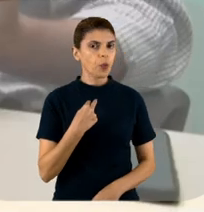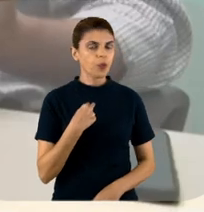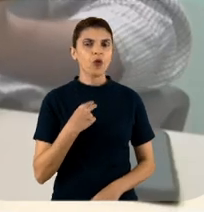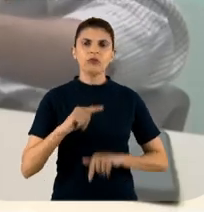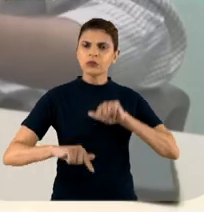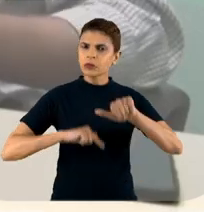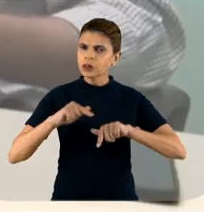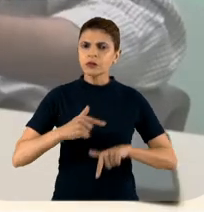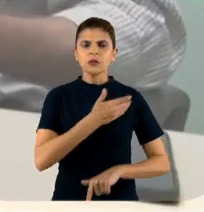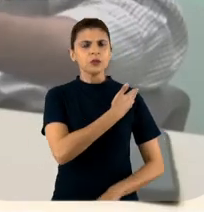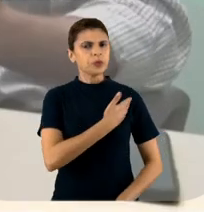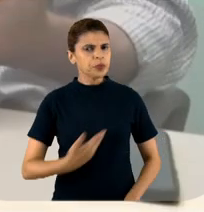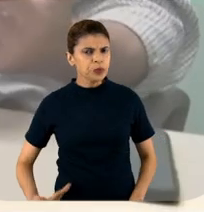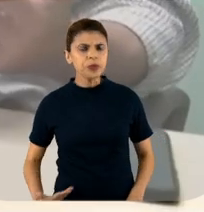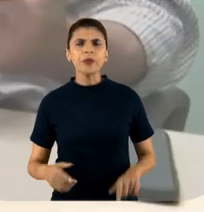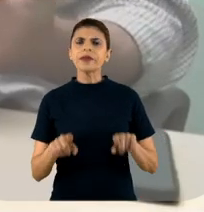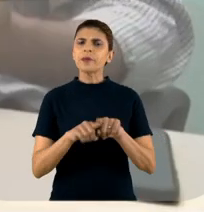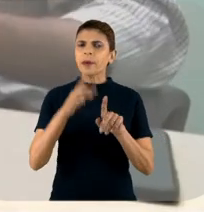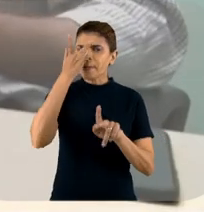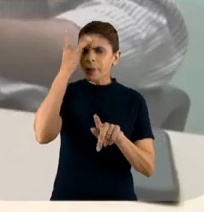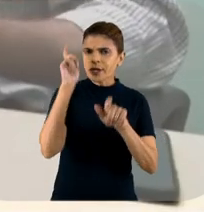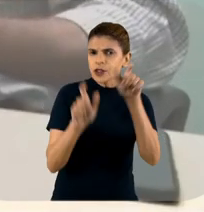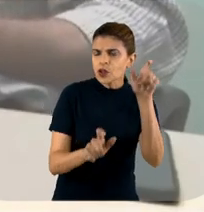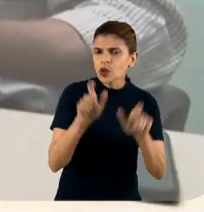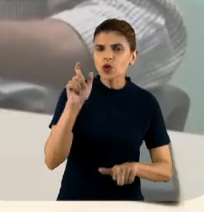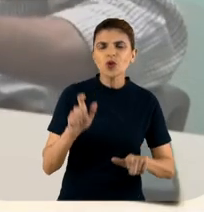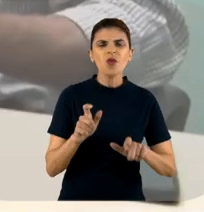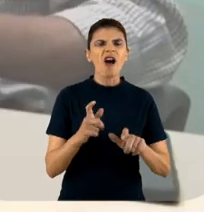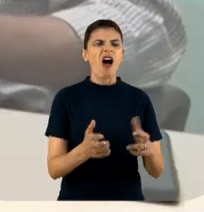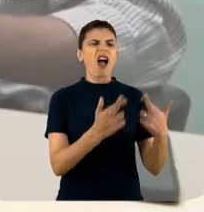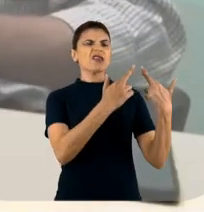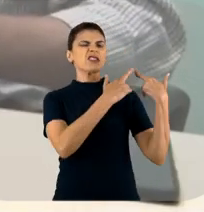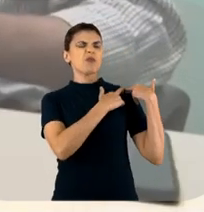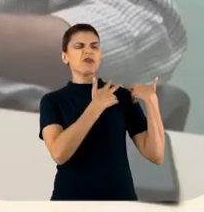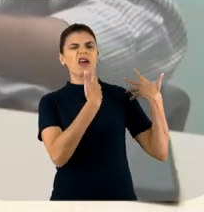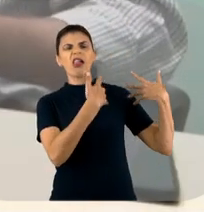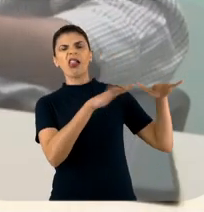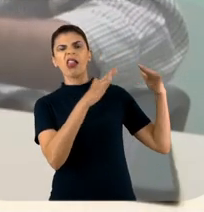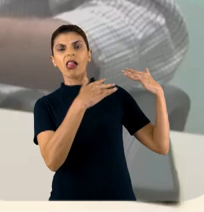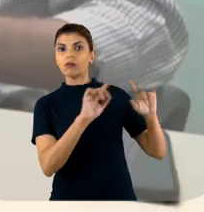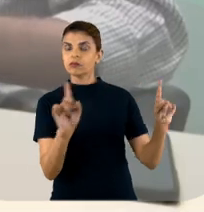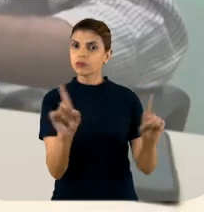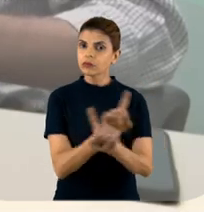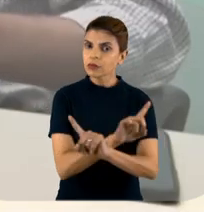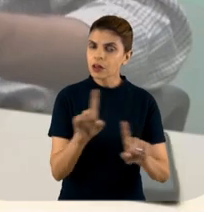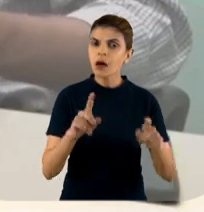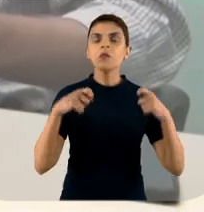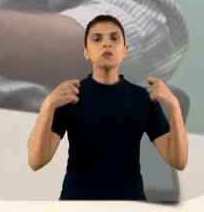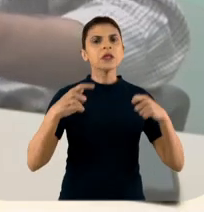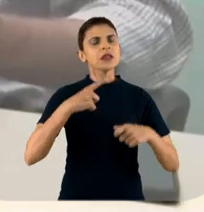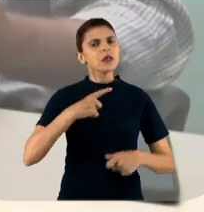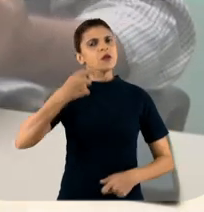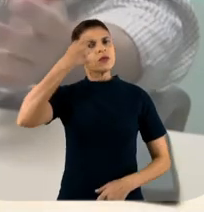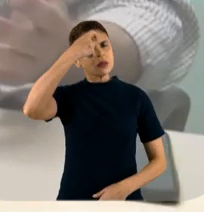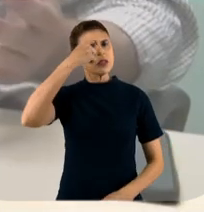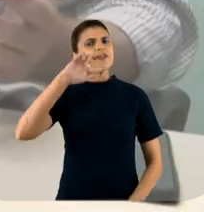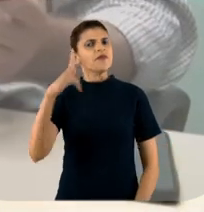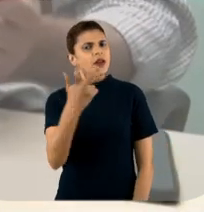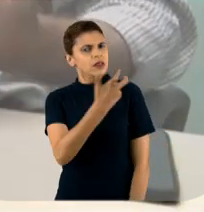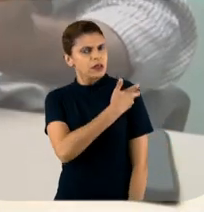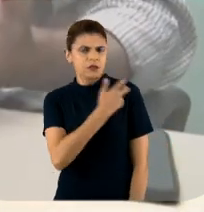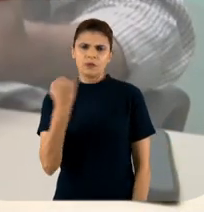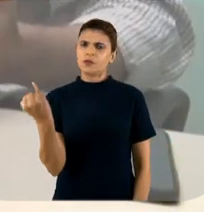o poder público nem as pessoas eh eh se eximir da responsabilidade de enfrentar através de uma ferramenta que é simples e muito